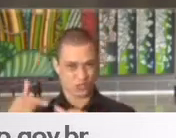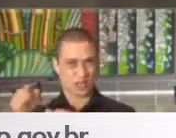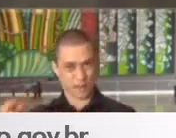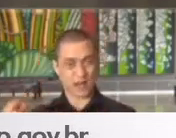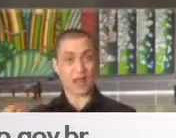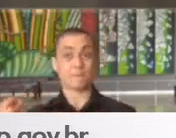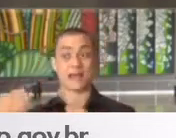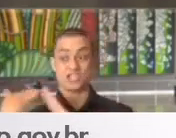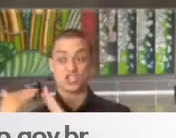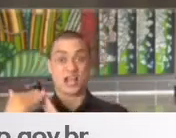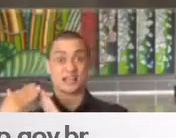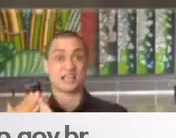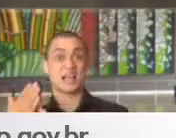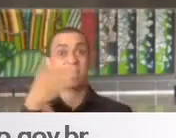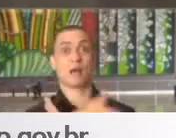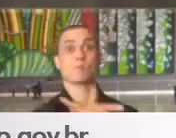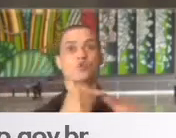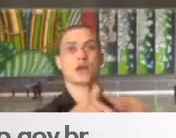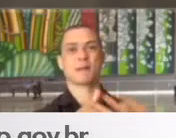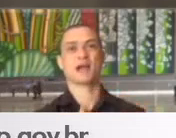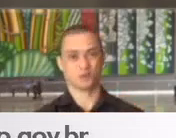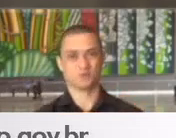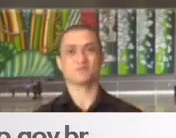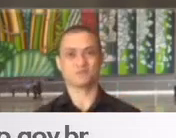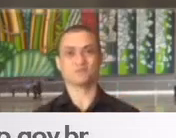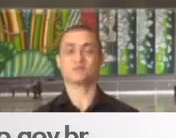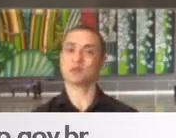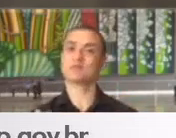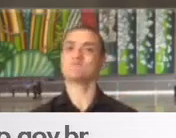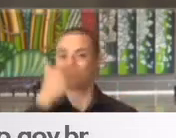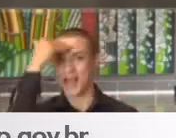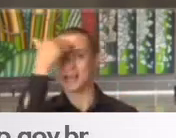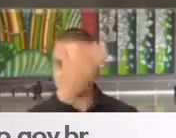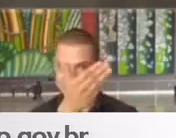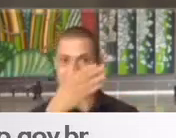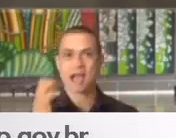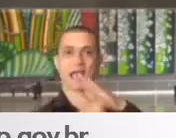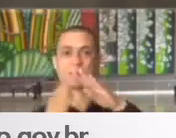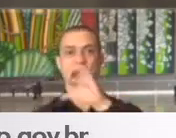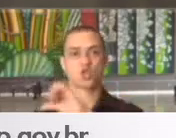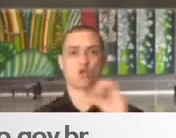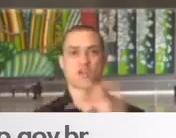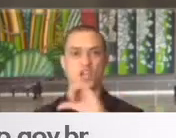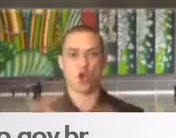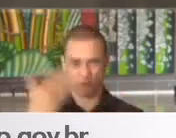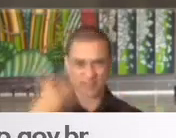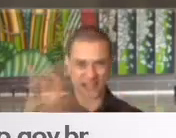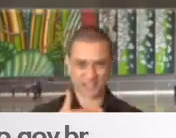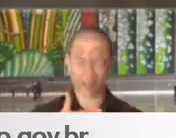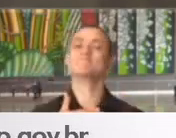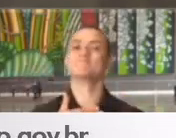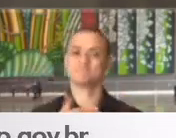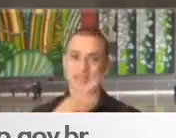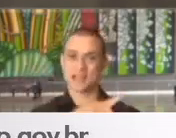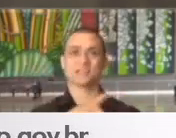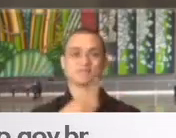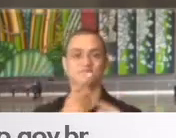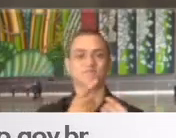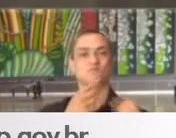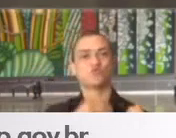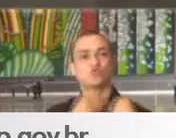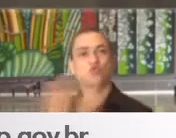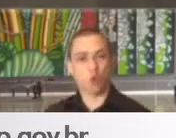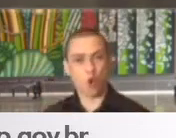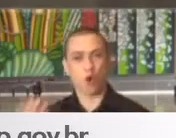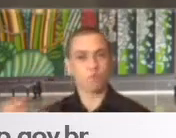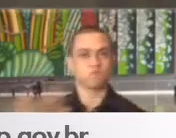de casa até o trabalho. Então, agradecer aqui a 99 Táxi, que fez essa doação e que vai